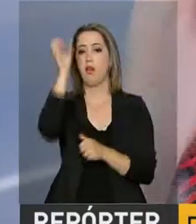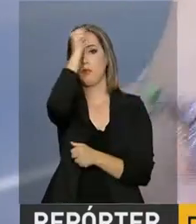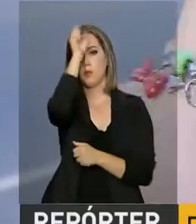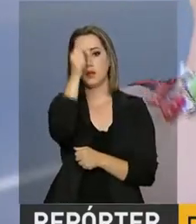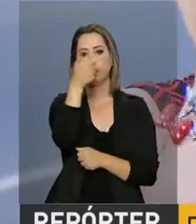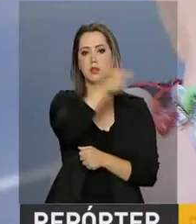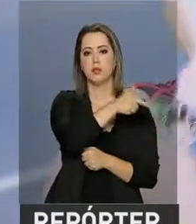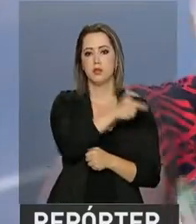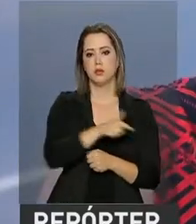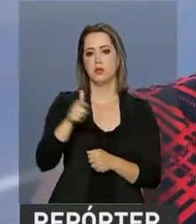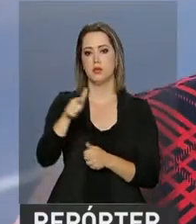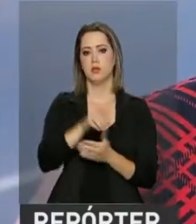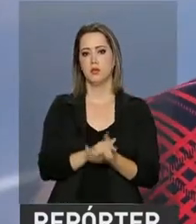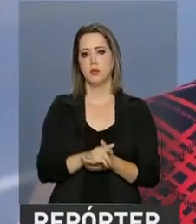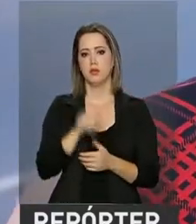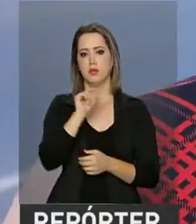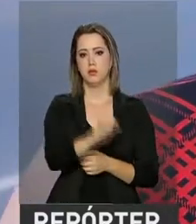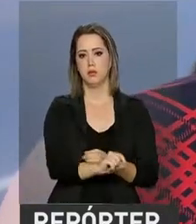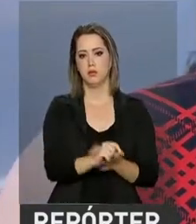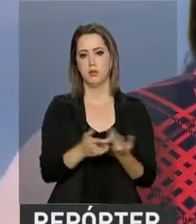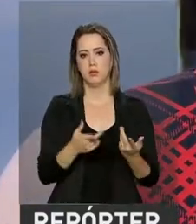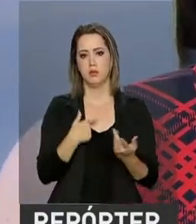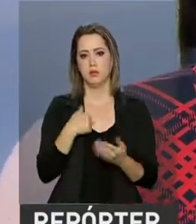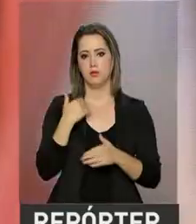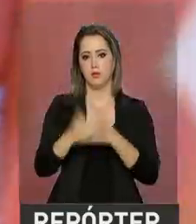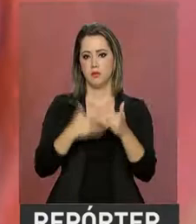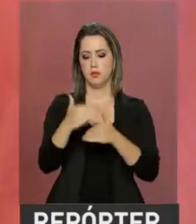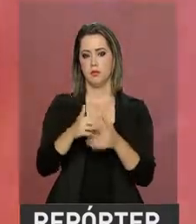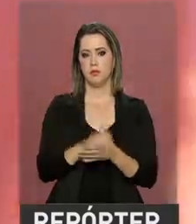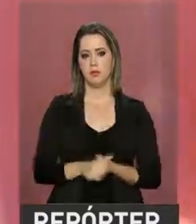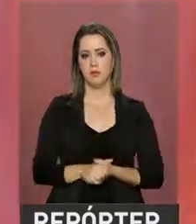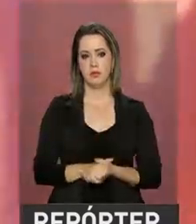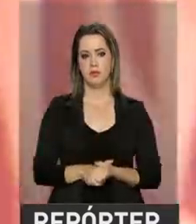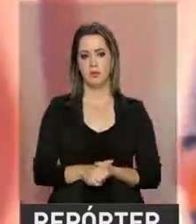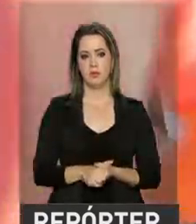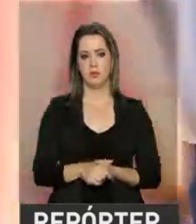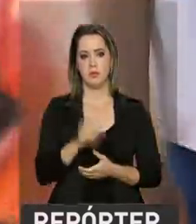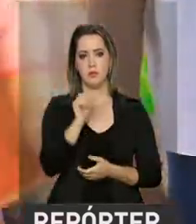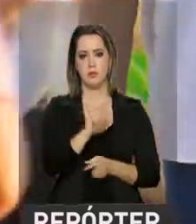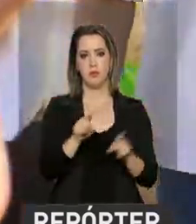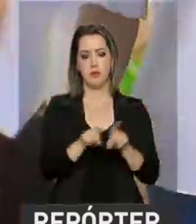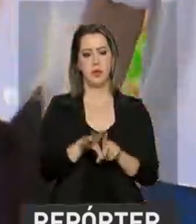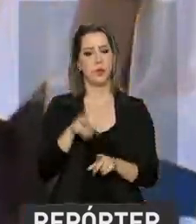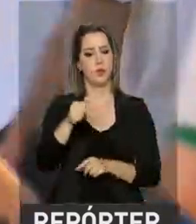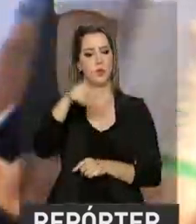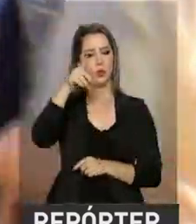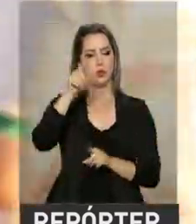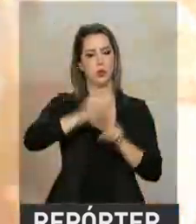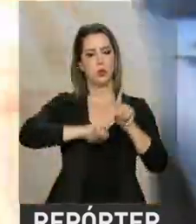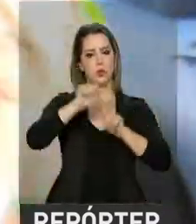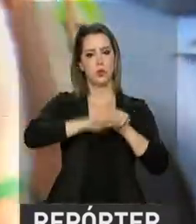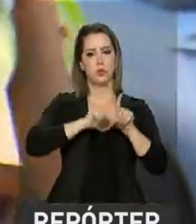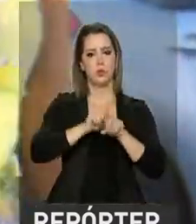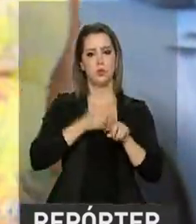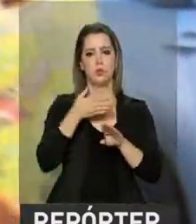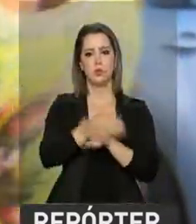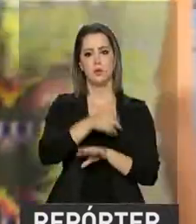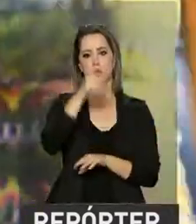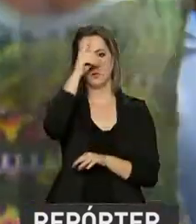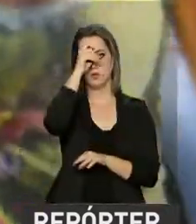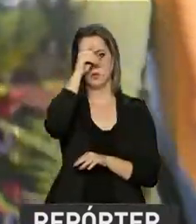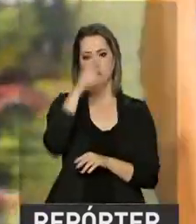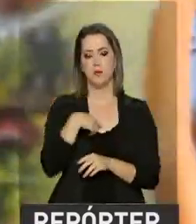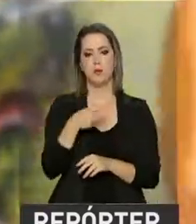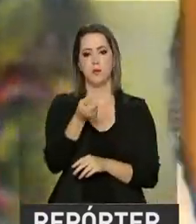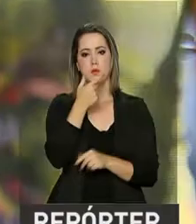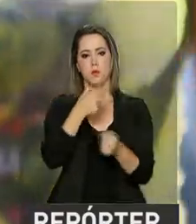novo com muitas coisas e tem que levar. Para tratar a doença, a Raíssa vai todos os meses ao hospital para tomar uma